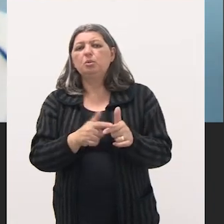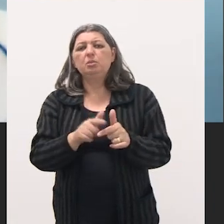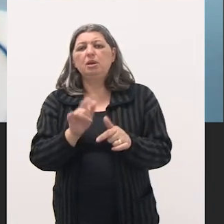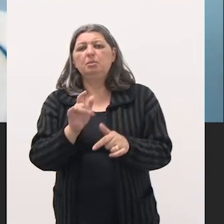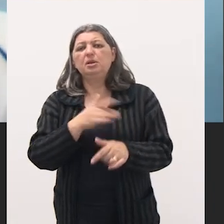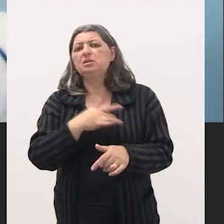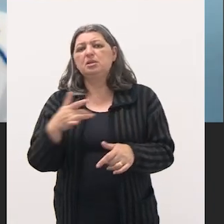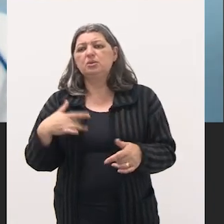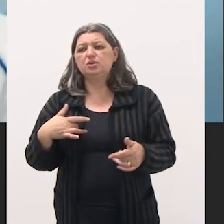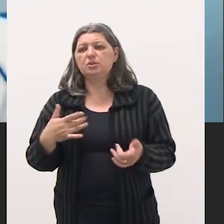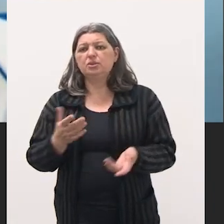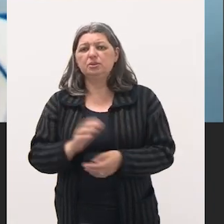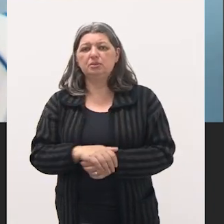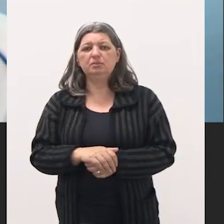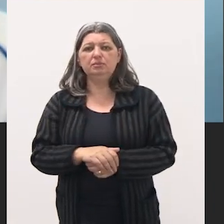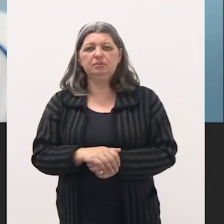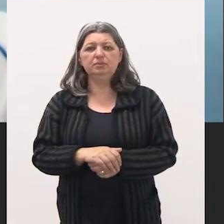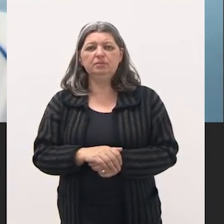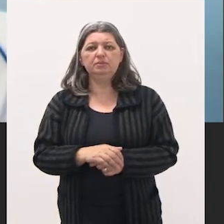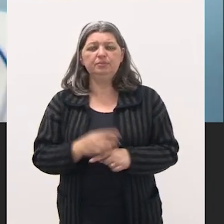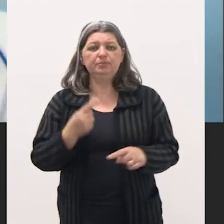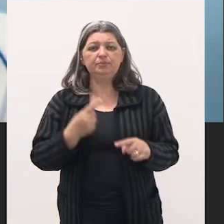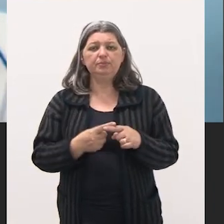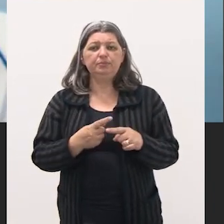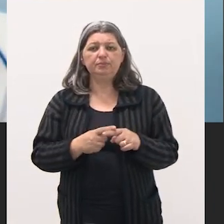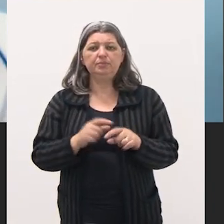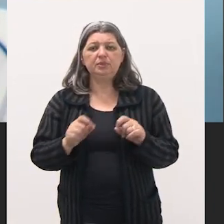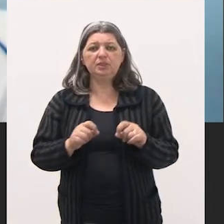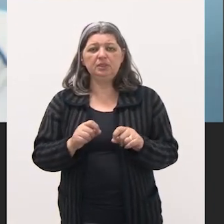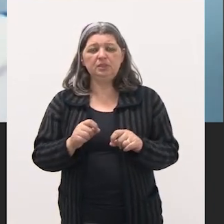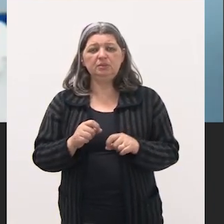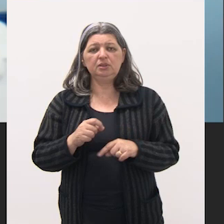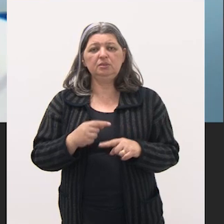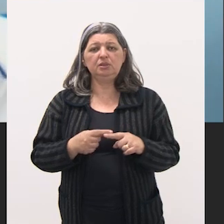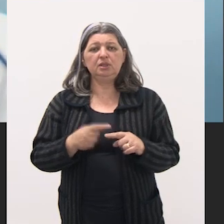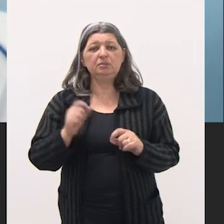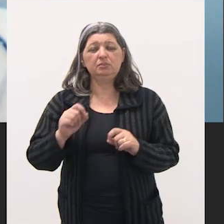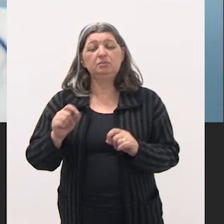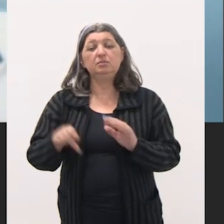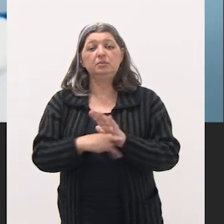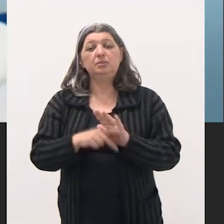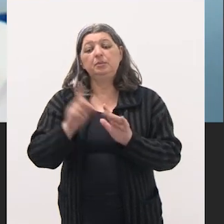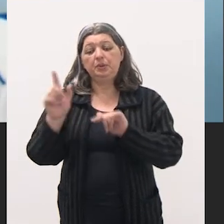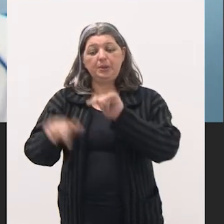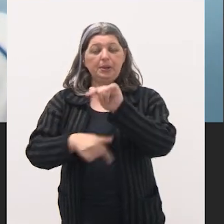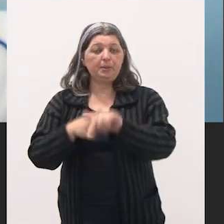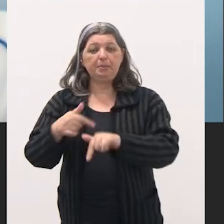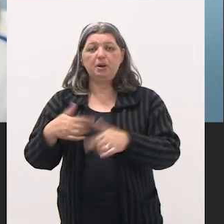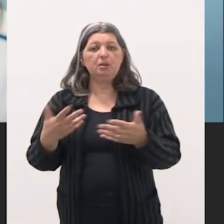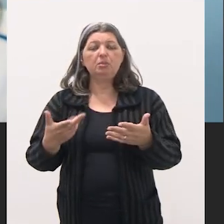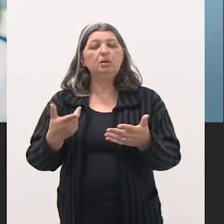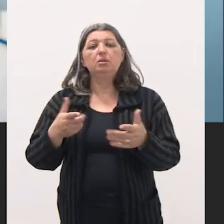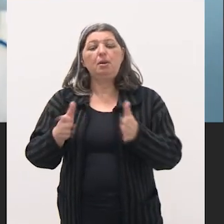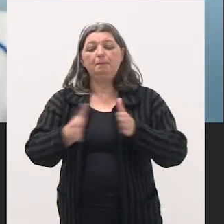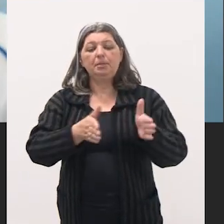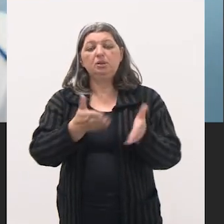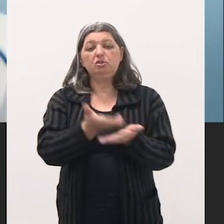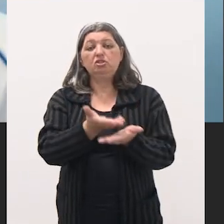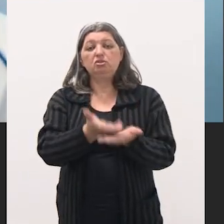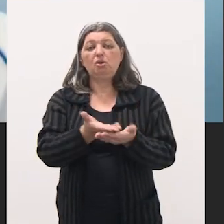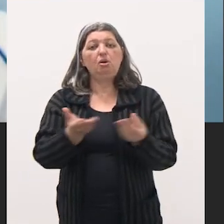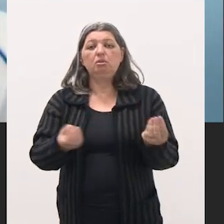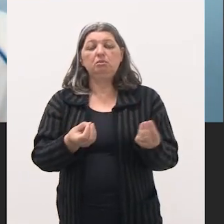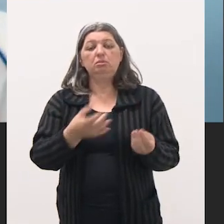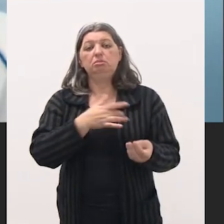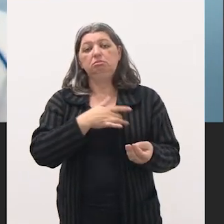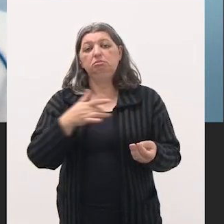vai capacitar essa pessoa? Como é que é o trabalho? Como é que é a escolaridade? Então, a